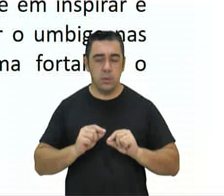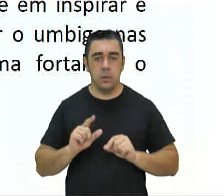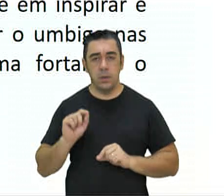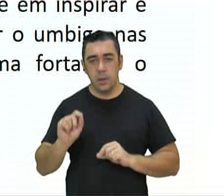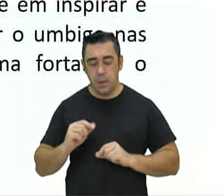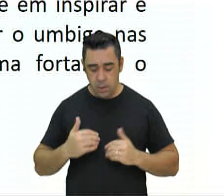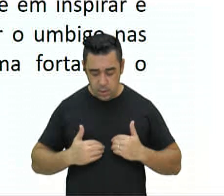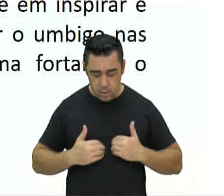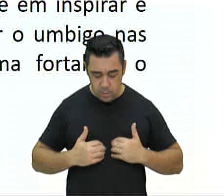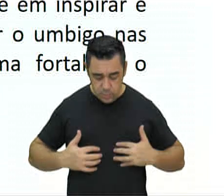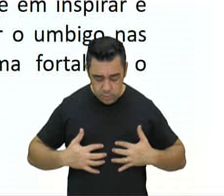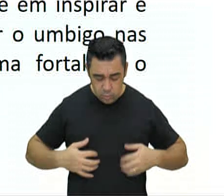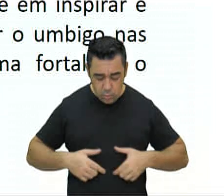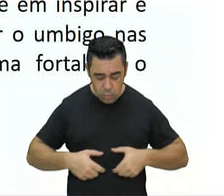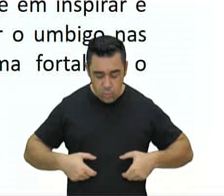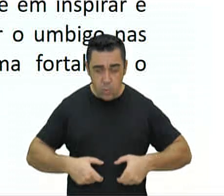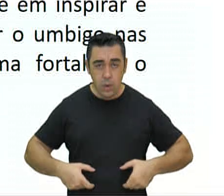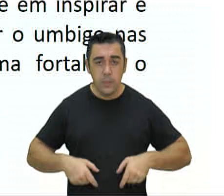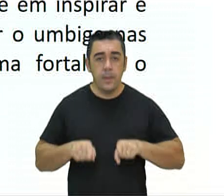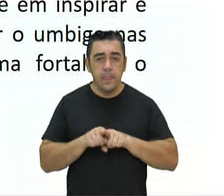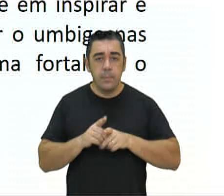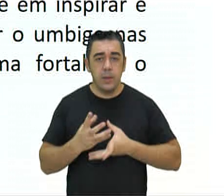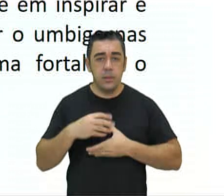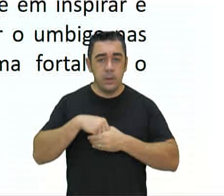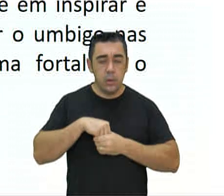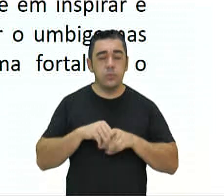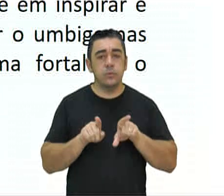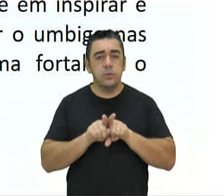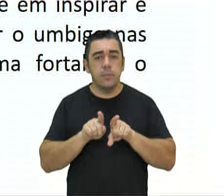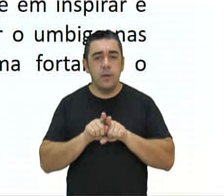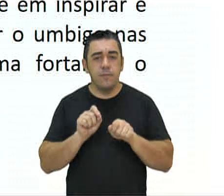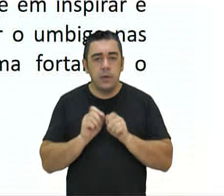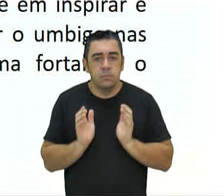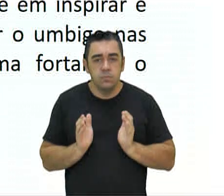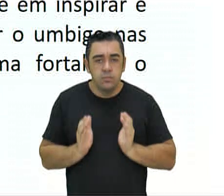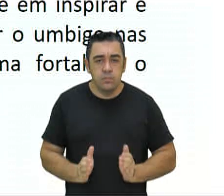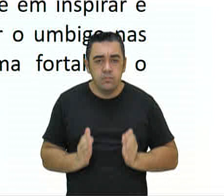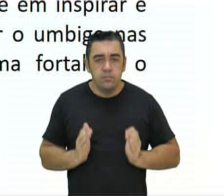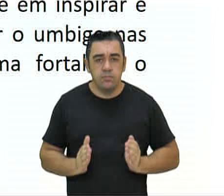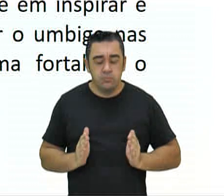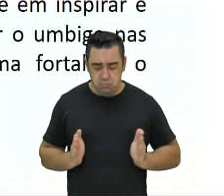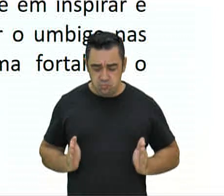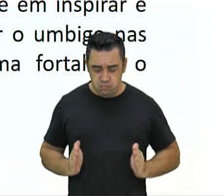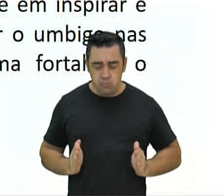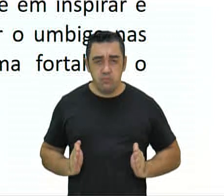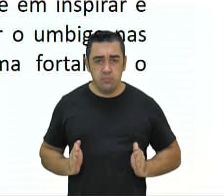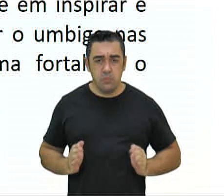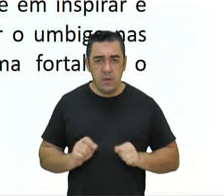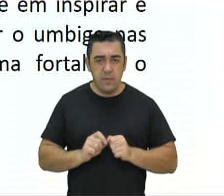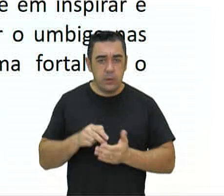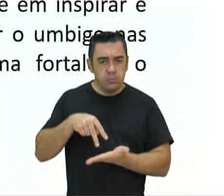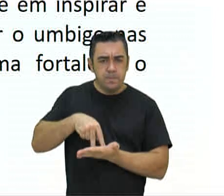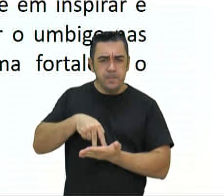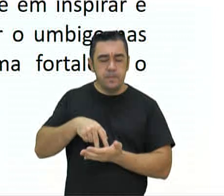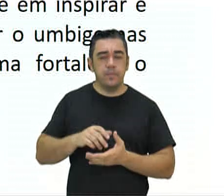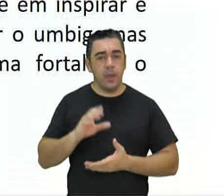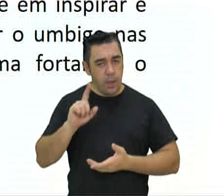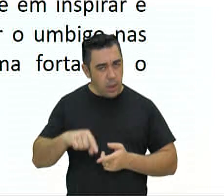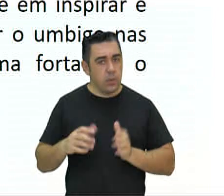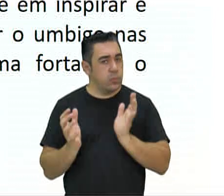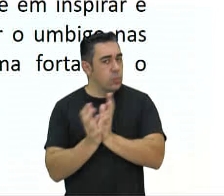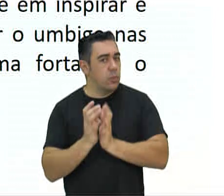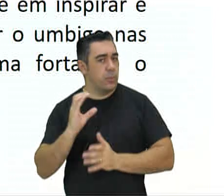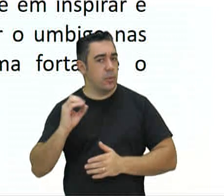transverso do abdômen e dos músculos oblíquos internos buscando a estabilidade. Então, esses músculos aqui também fazem parte do core. Então, é